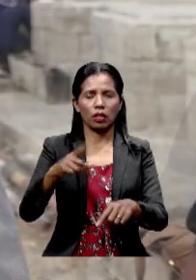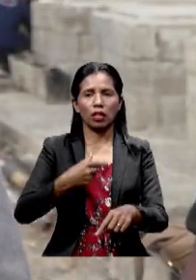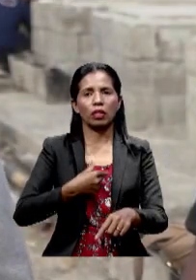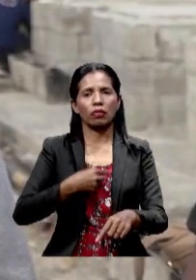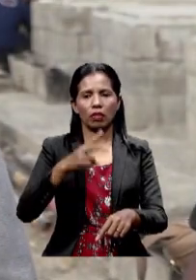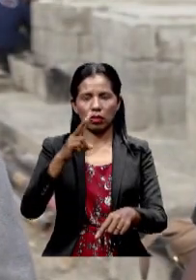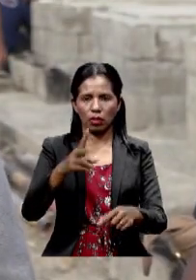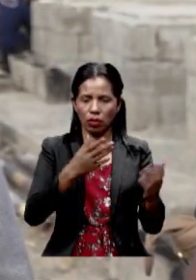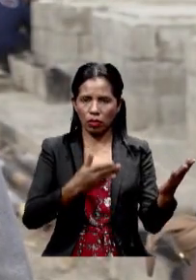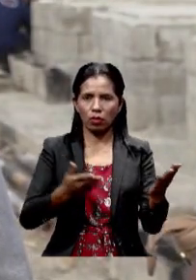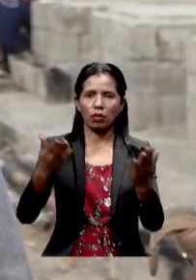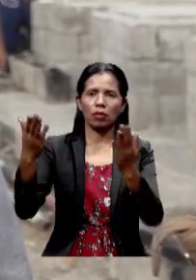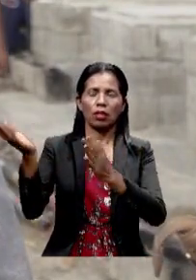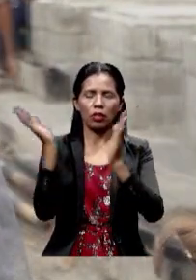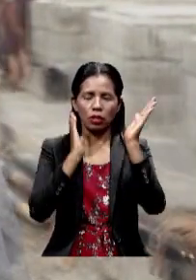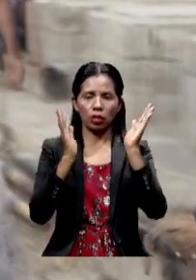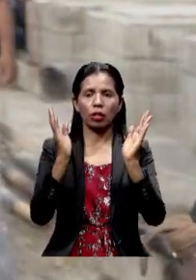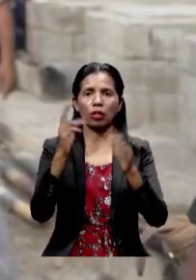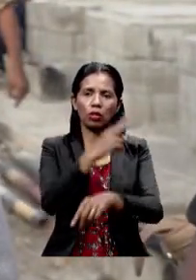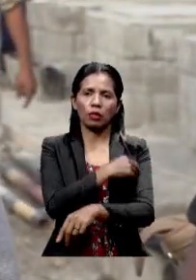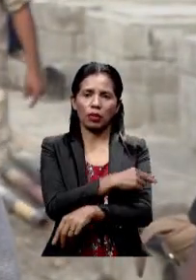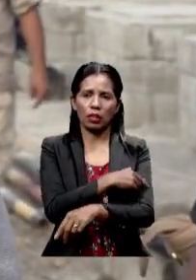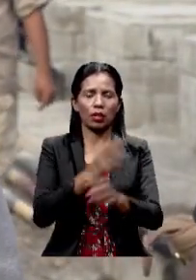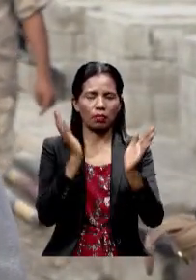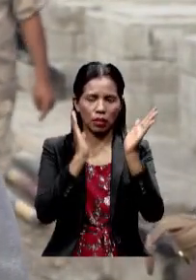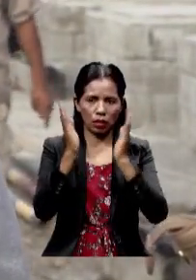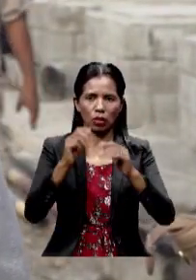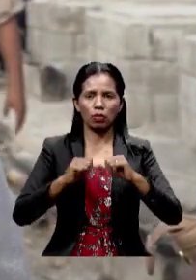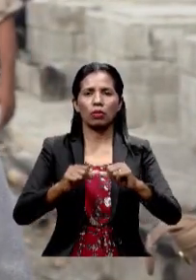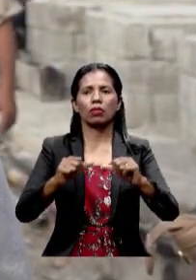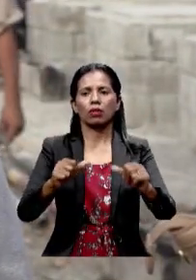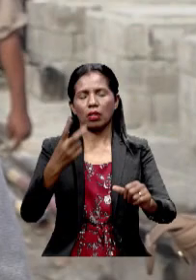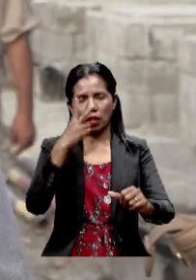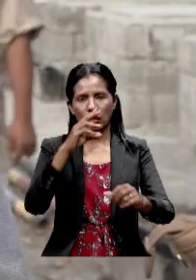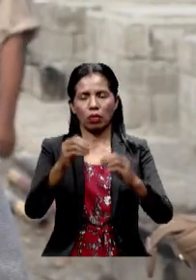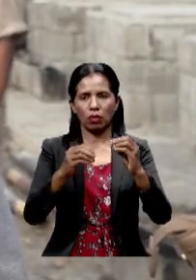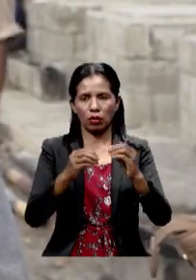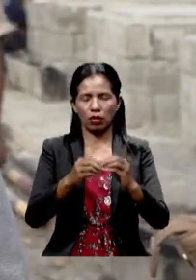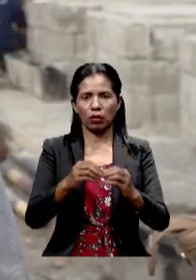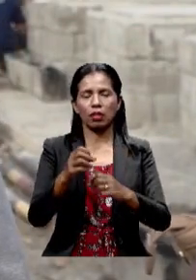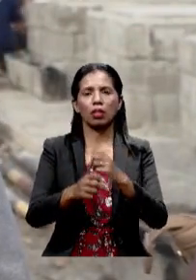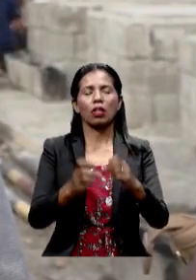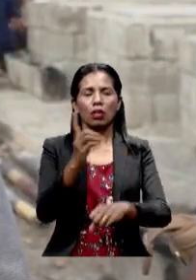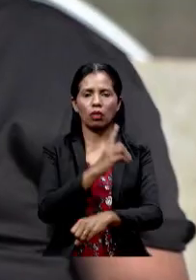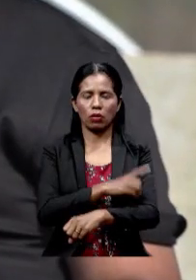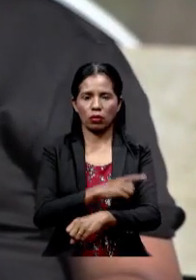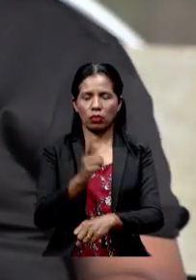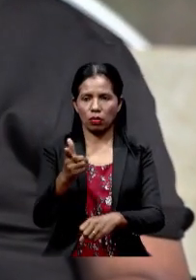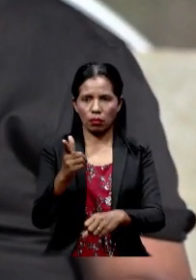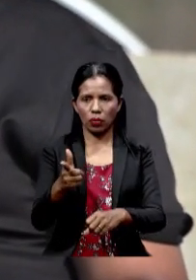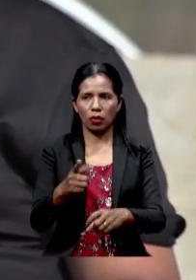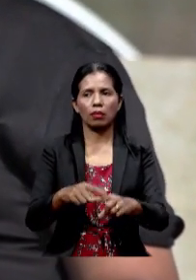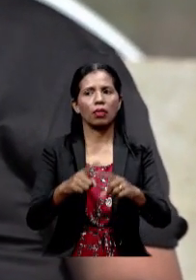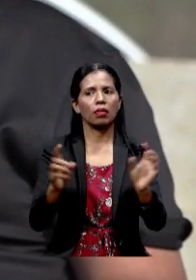ma transfere ba hospital a Malásia. Continua halu o tratamento saúde durante 20 dias, mai bela consegue.